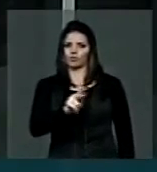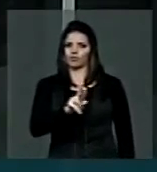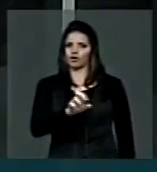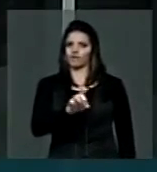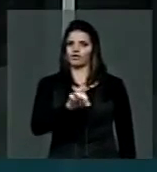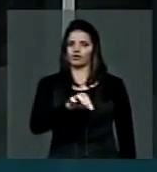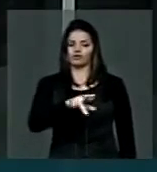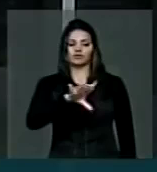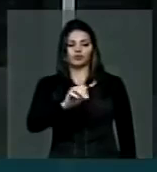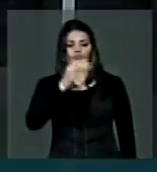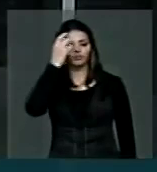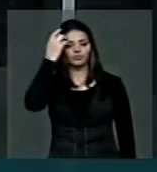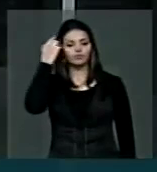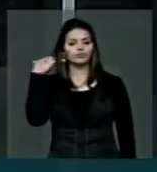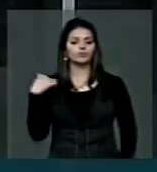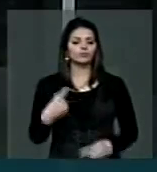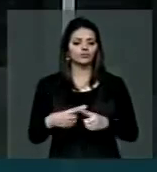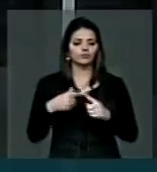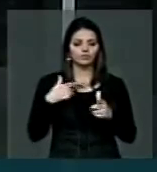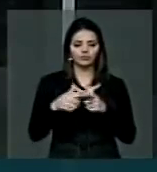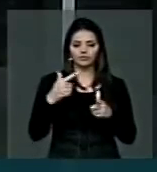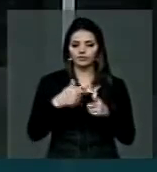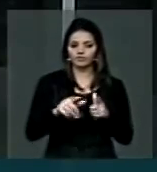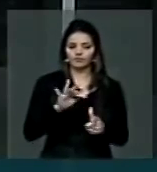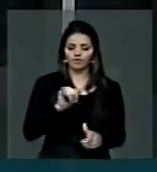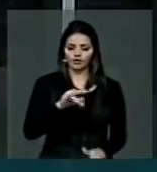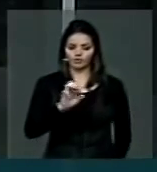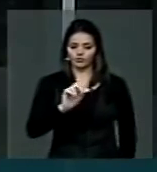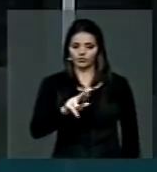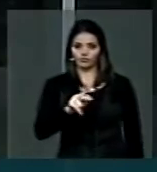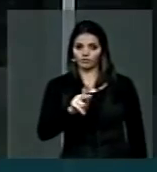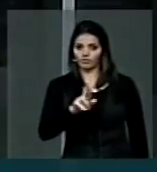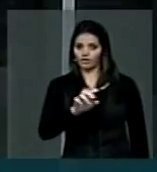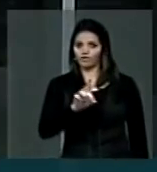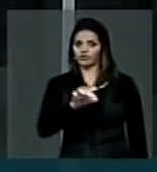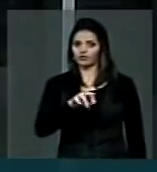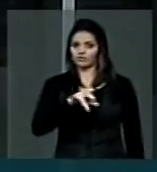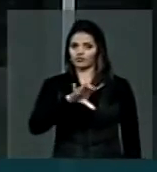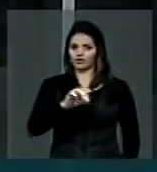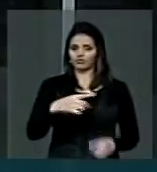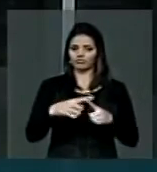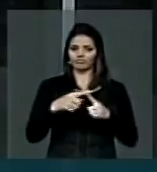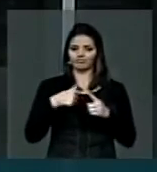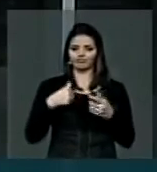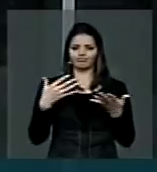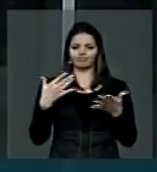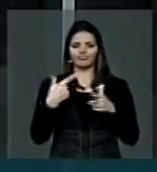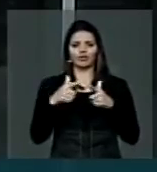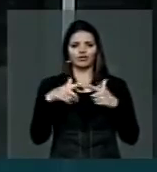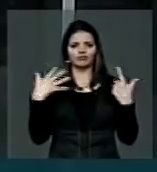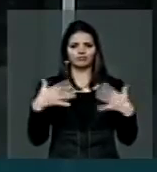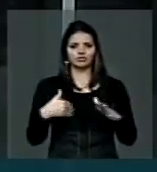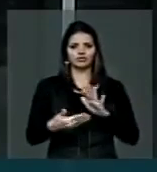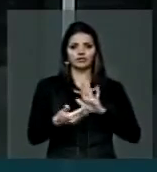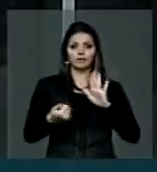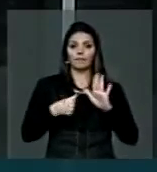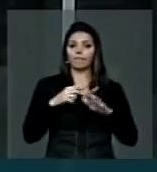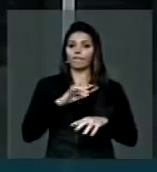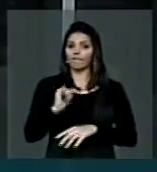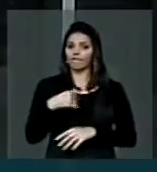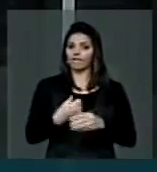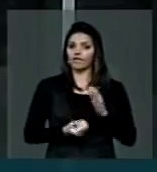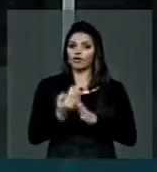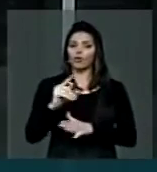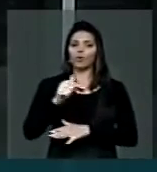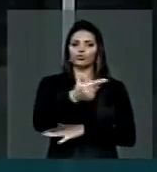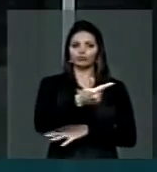problemas gerados pelo odioso fator previdenciário, o impasse nessa negociação por sua extinção gera ainda outro